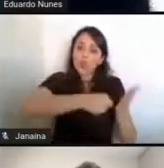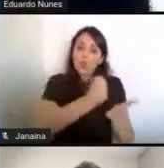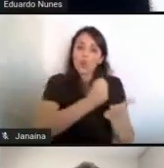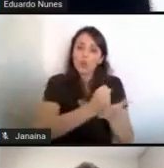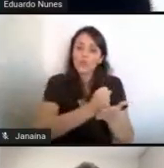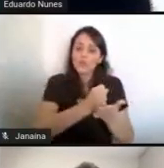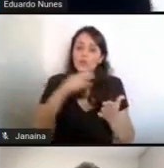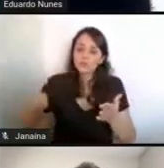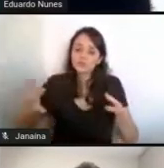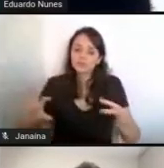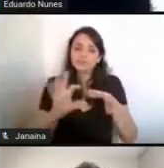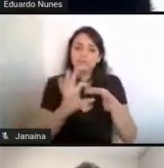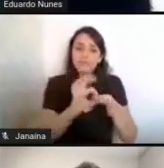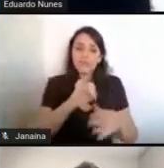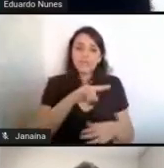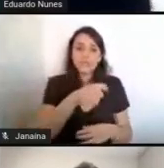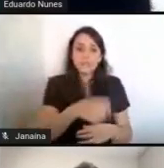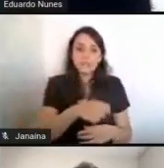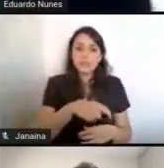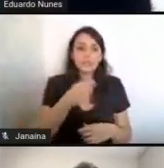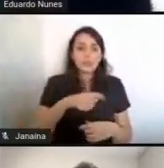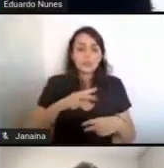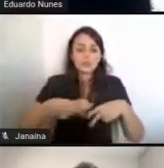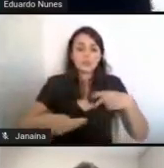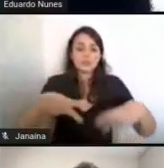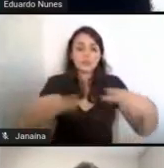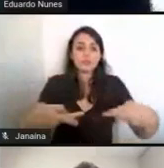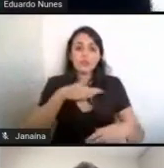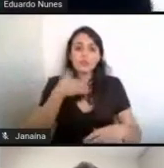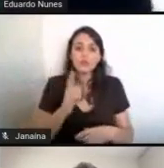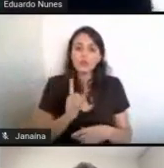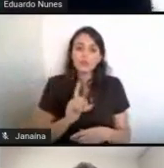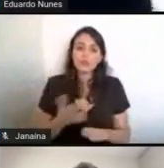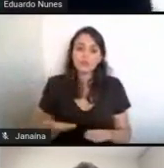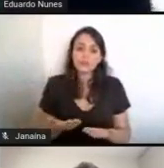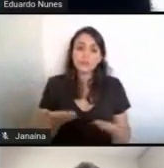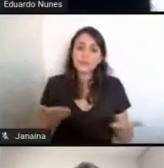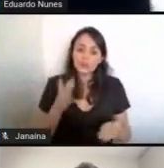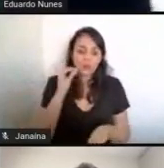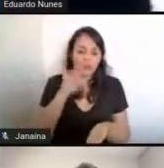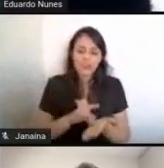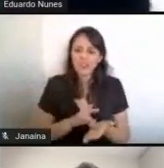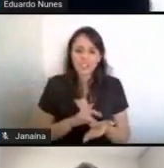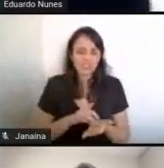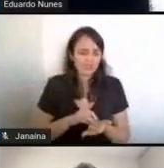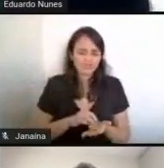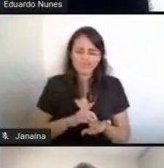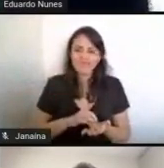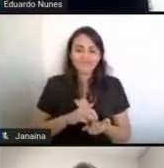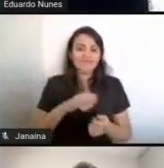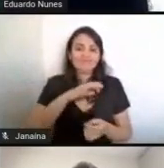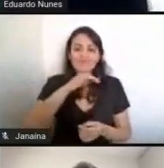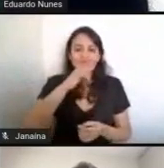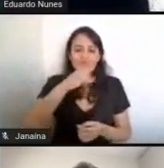serviços do setor privado sempre que ele precisar para suprir a demanda da população. Então, nós temos uma realidade muito cruel, né, hoje em